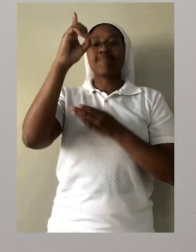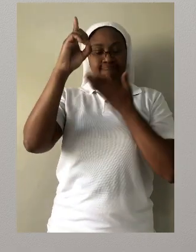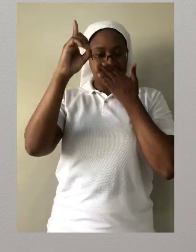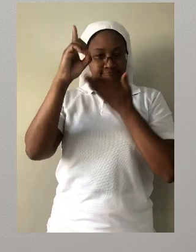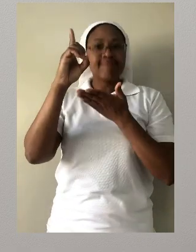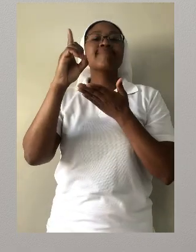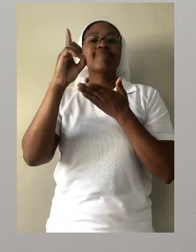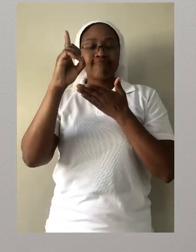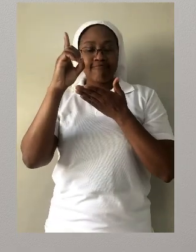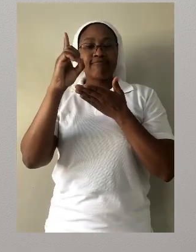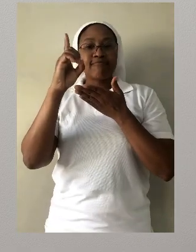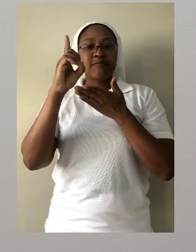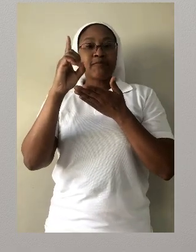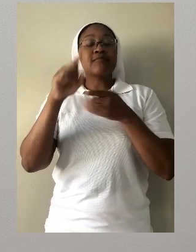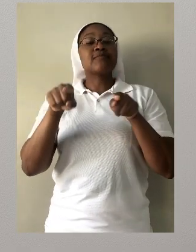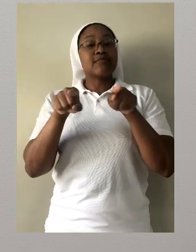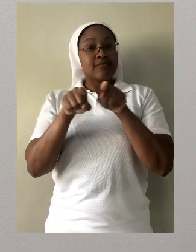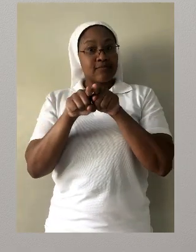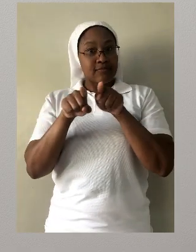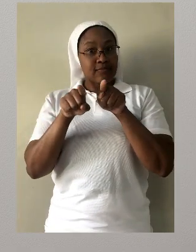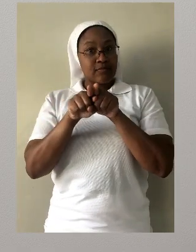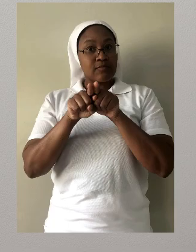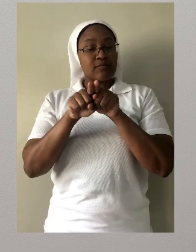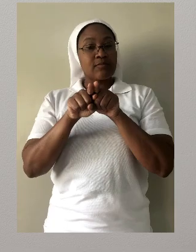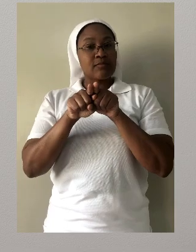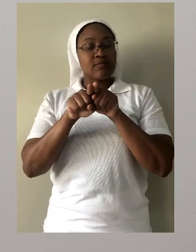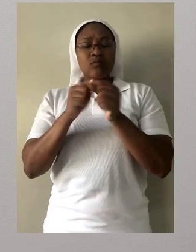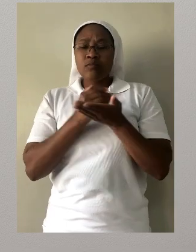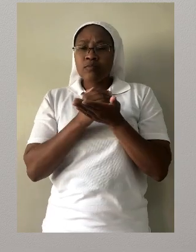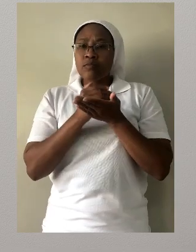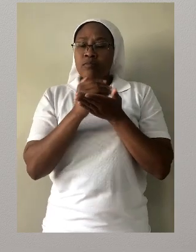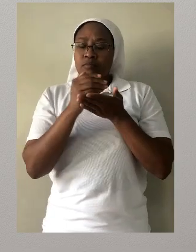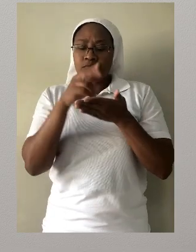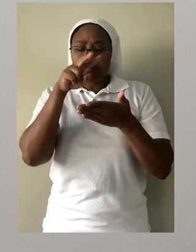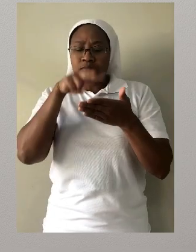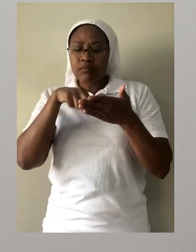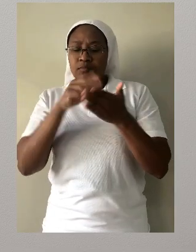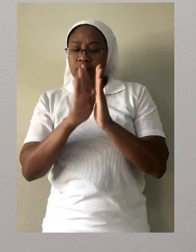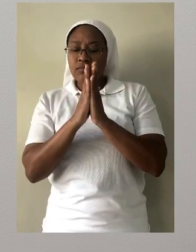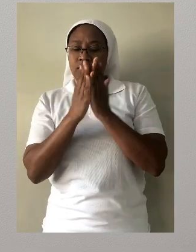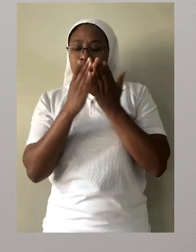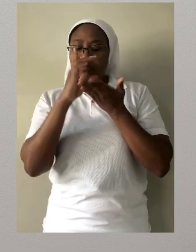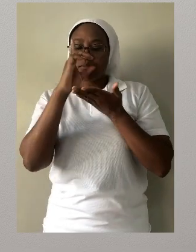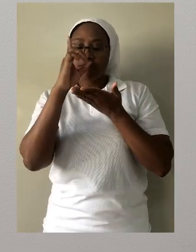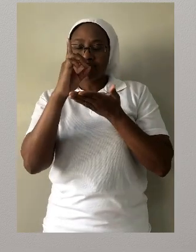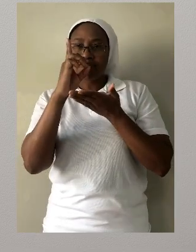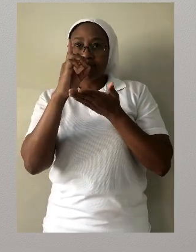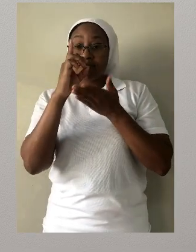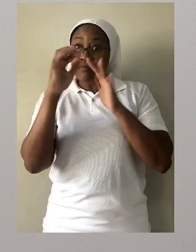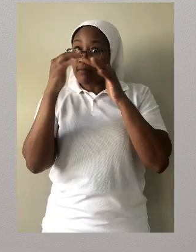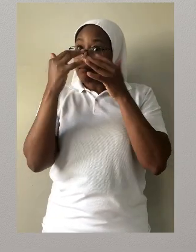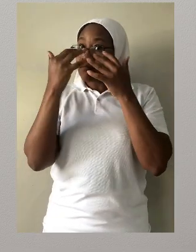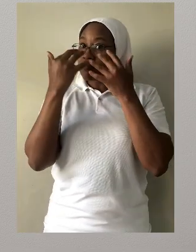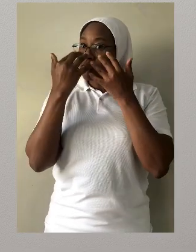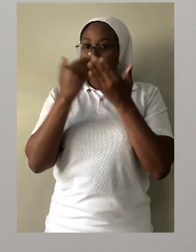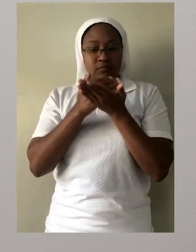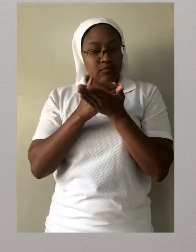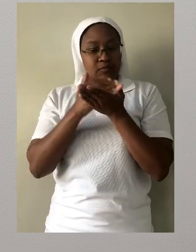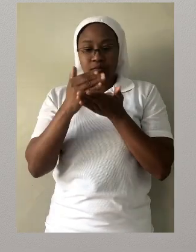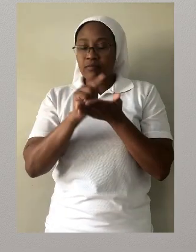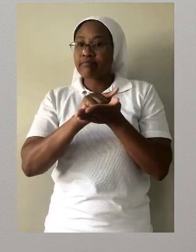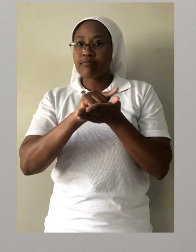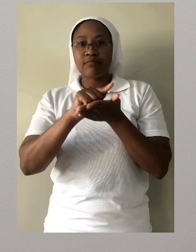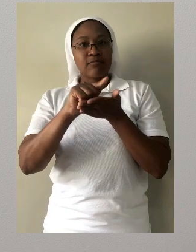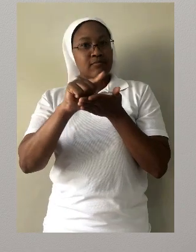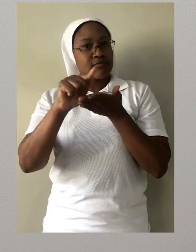sempre a Santíssima Trindade. Aliás, quando fores começar a ler a Escritura, atenção, não